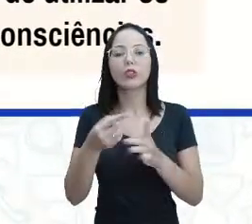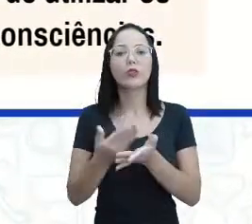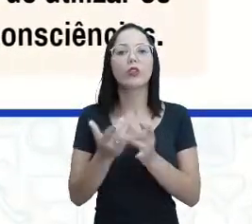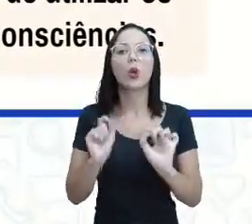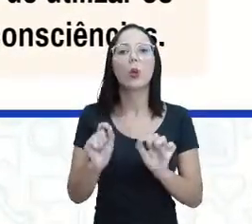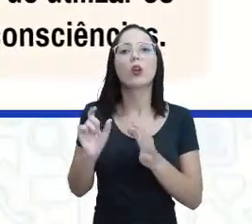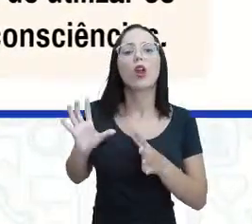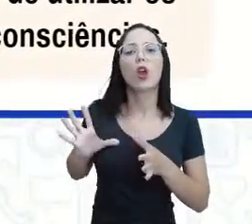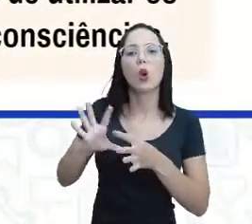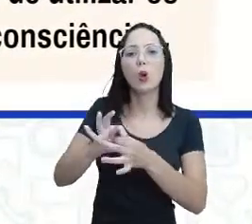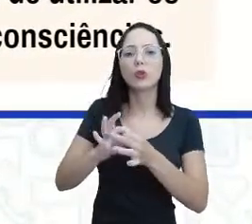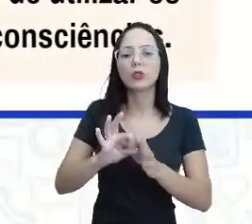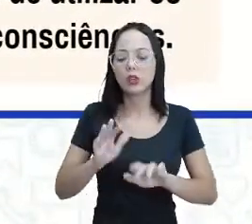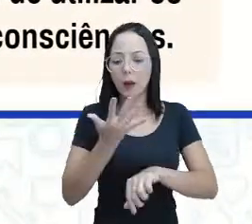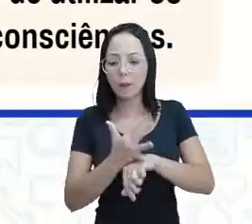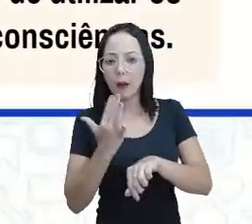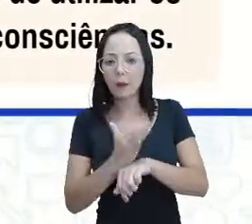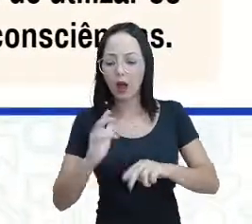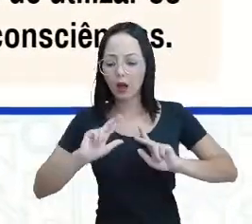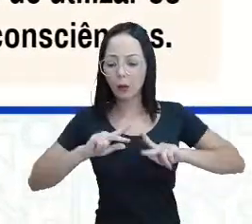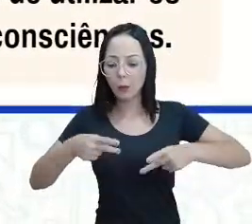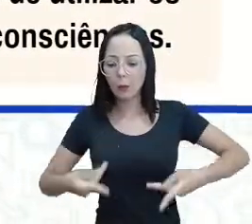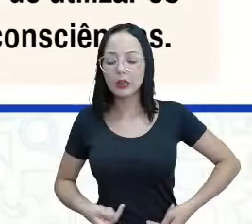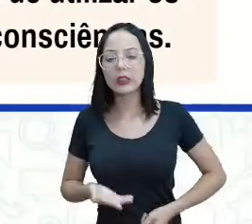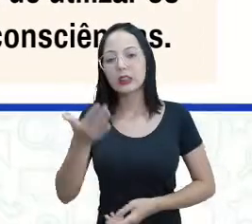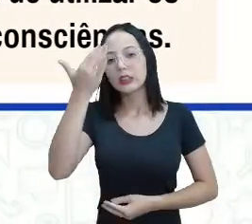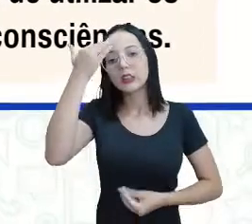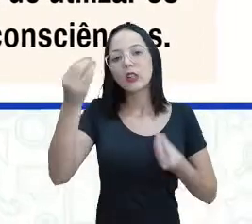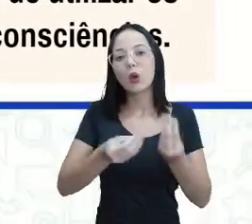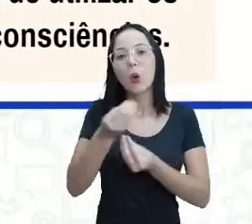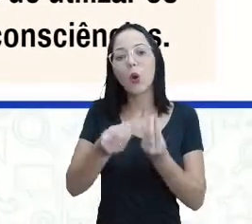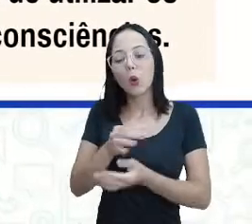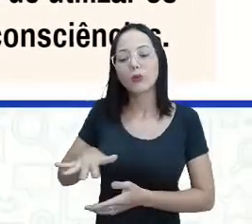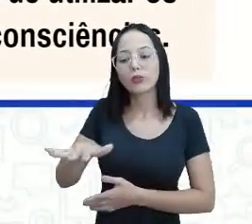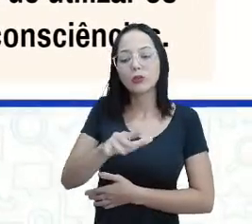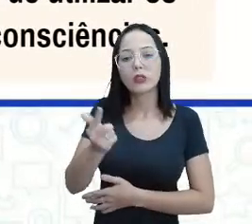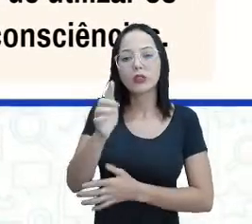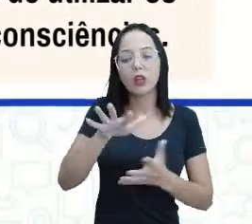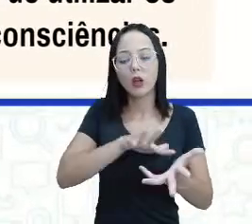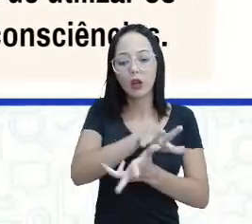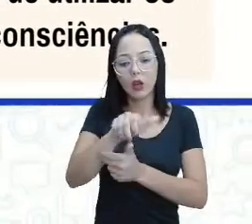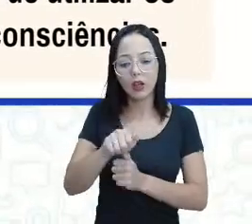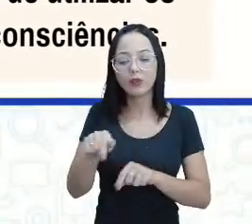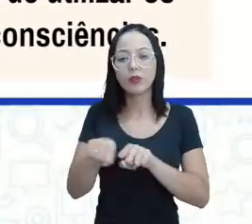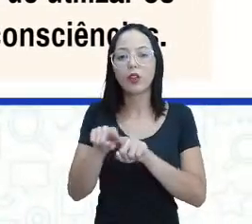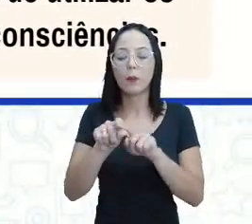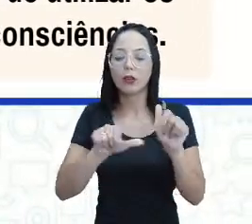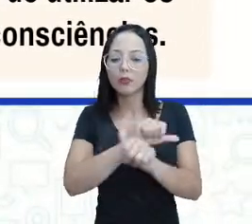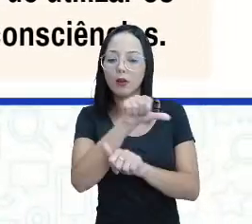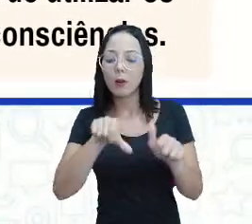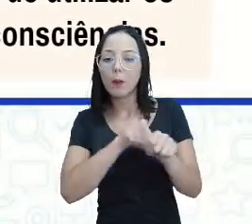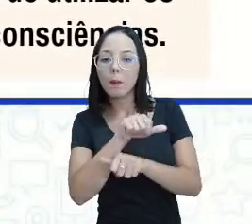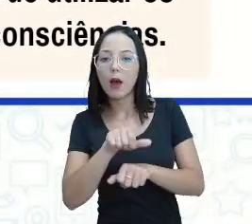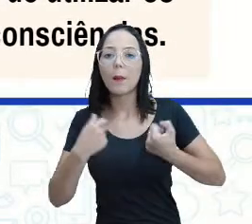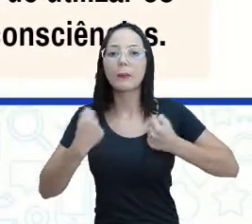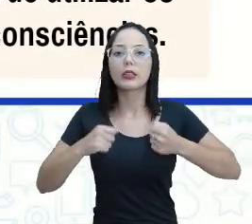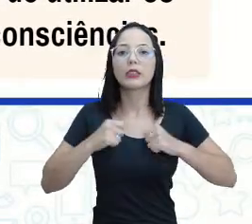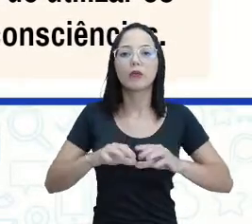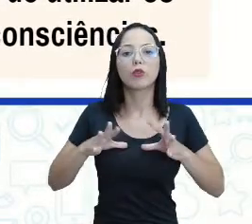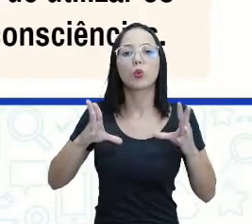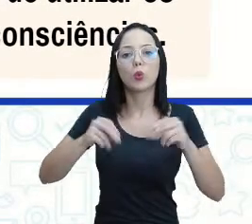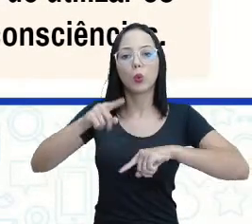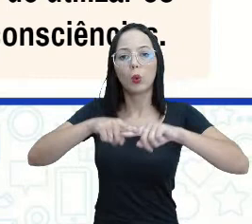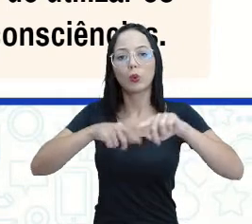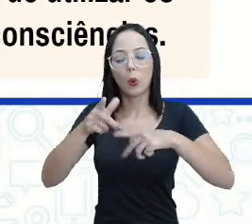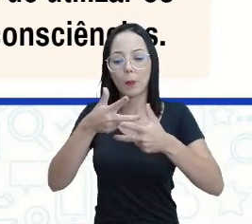é contextualizar a ação humana, compreender como o espaço geográfico e estrutura a partir de transformação, acentuar a necessidade de utilização de recursos